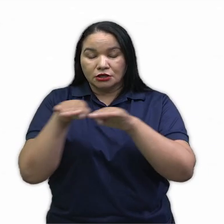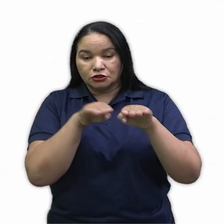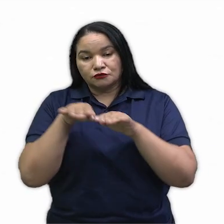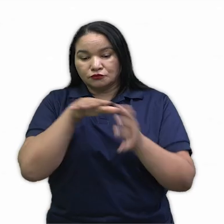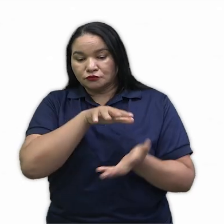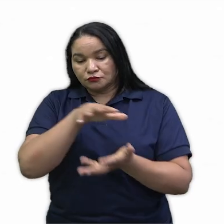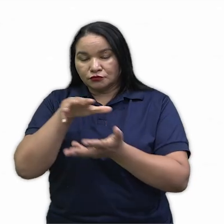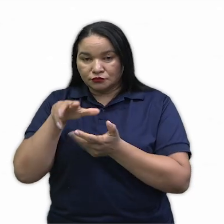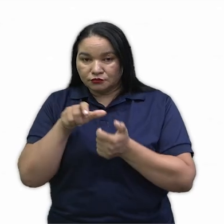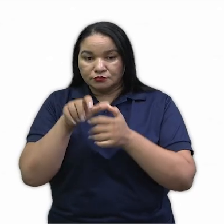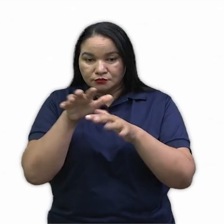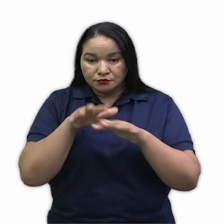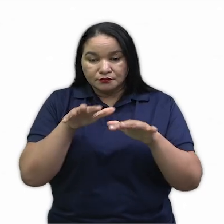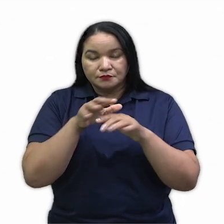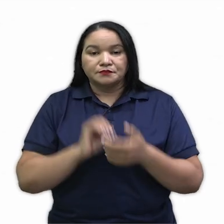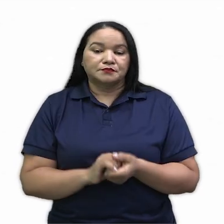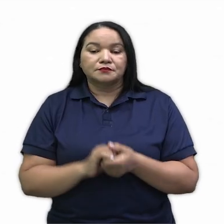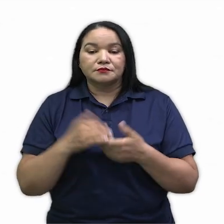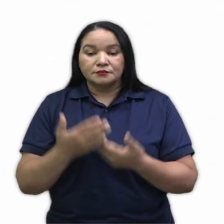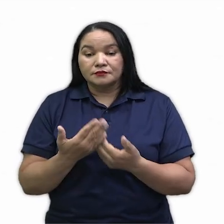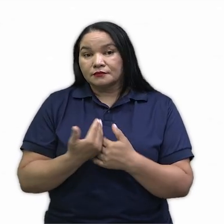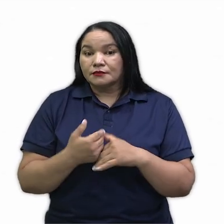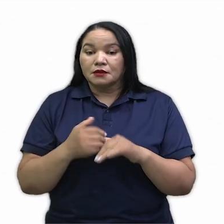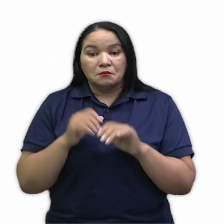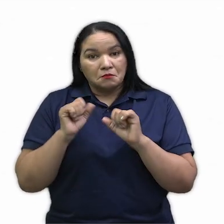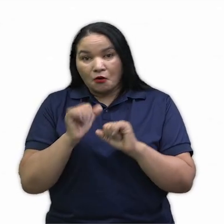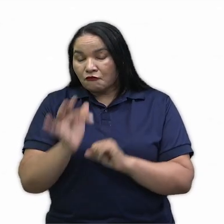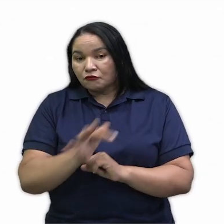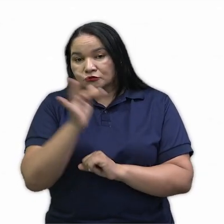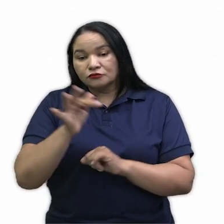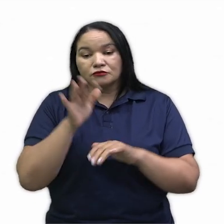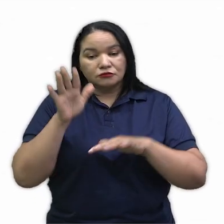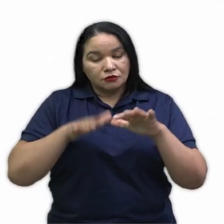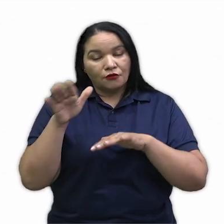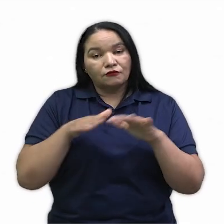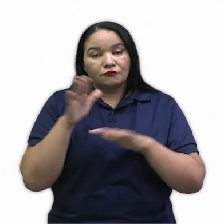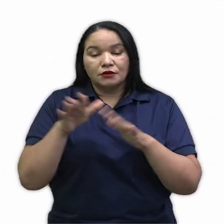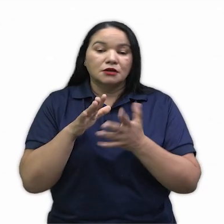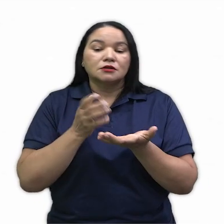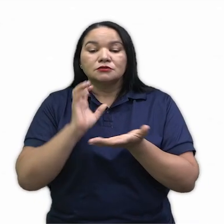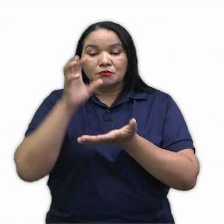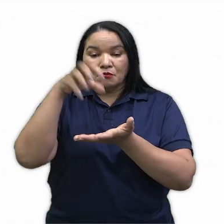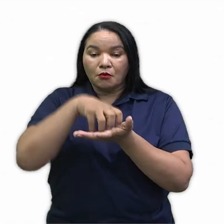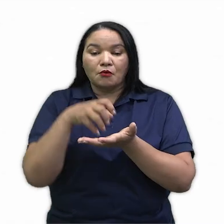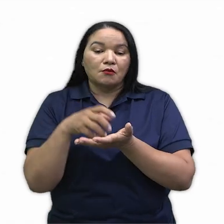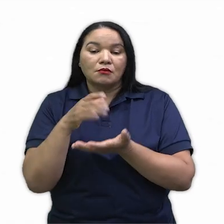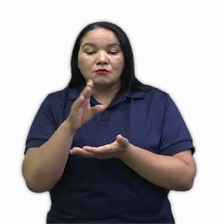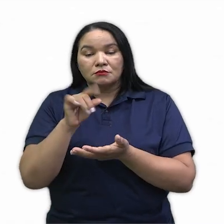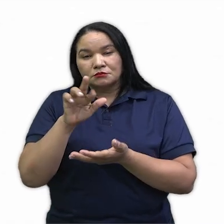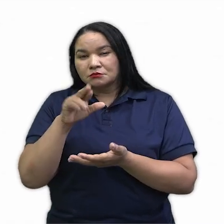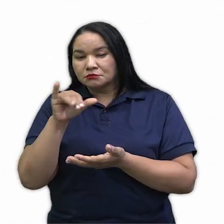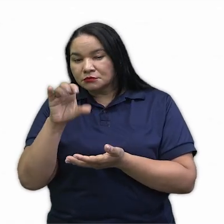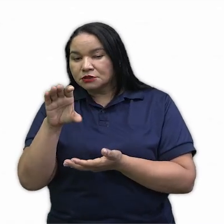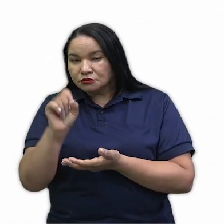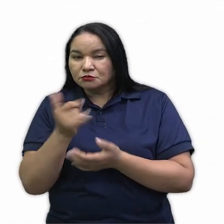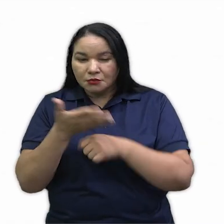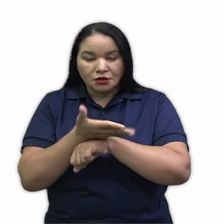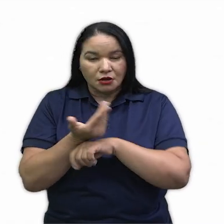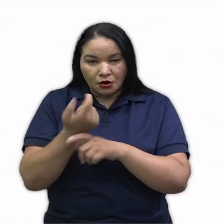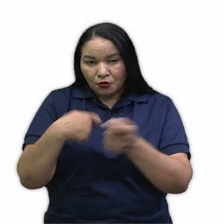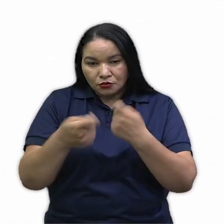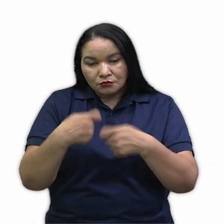no cenário internacional, tá? Então, o BRICS ainda não é um bloco econômico, pode ser que futuramente sim seja,